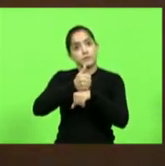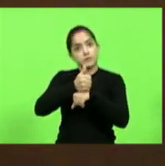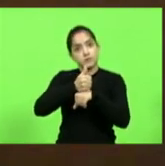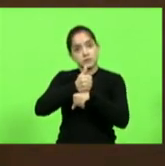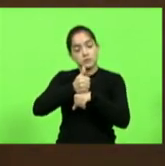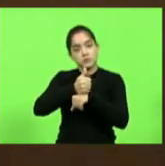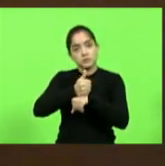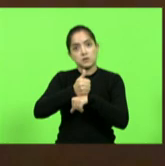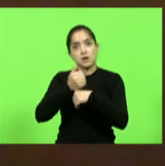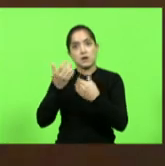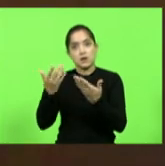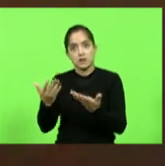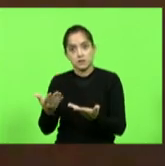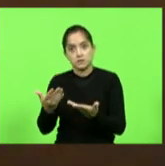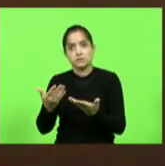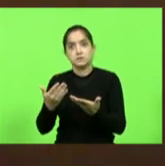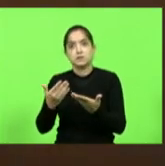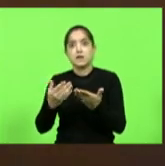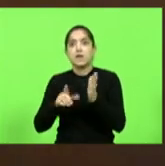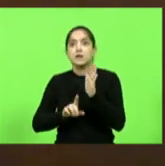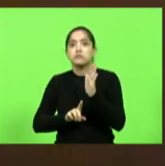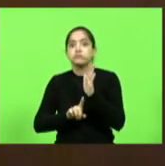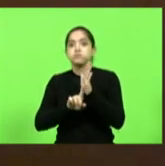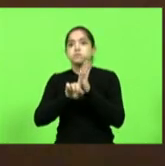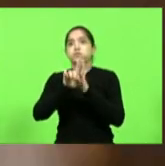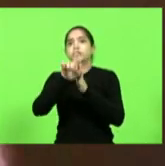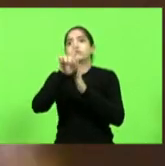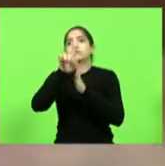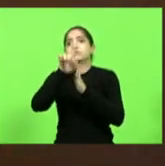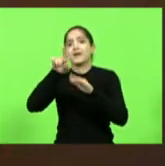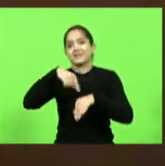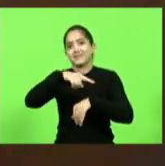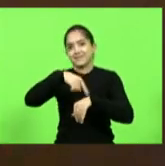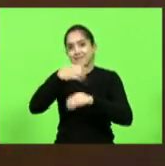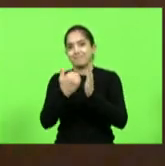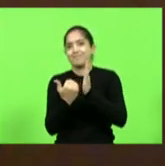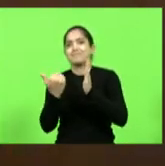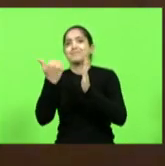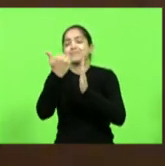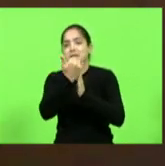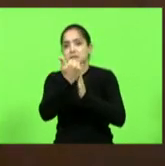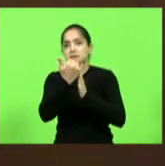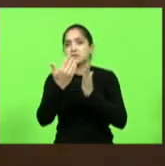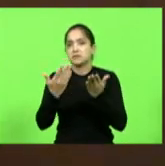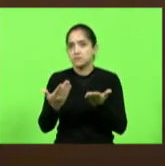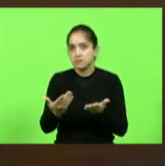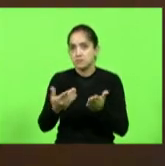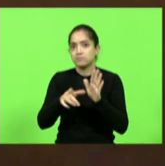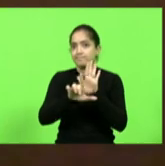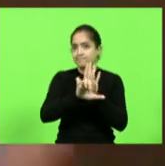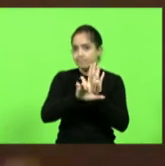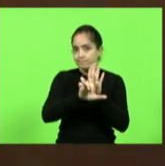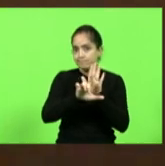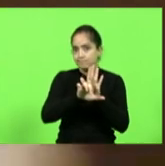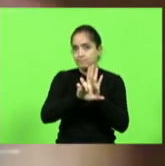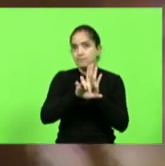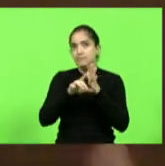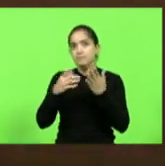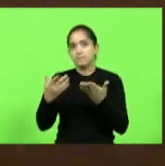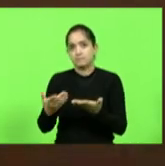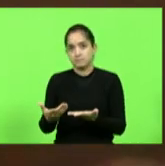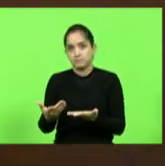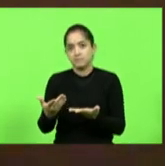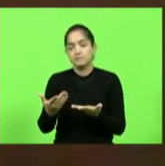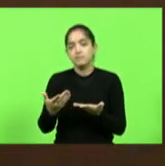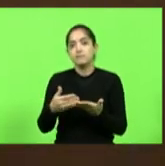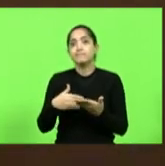normalmente extrapolam essa carga horária, além, mesmo com a aula atividade no recinto escolar,